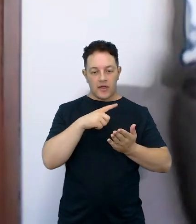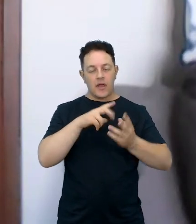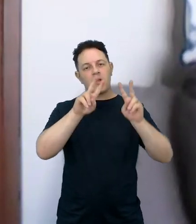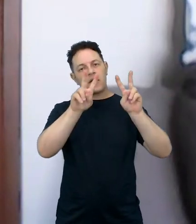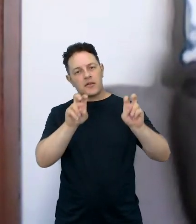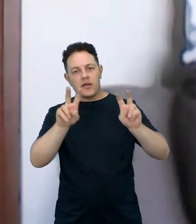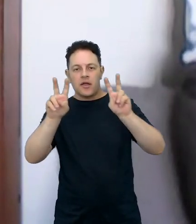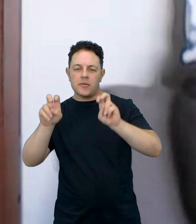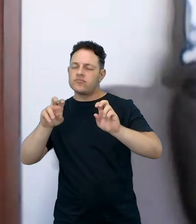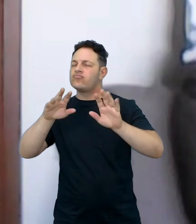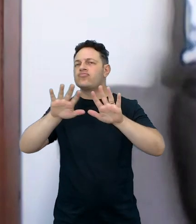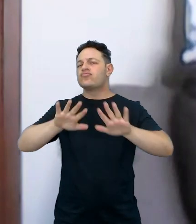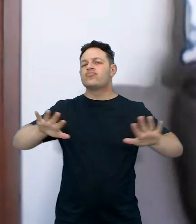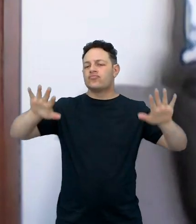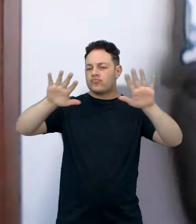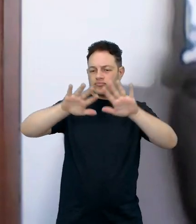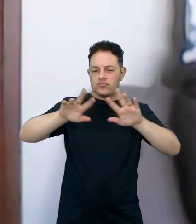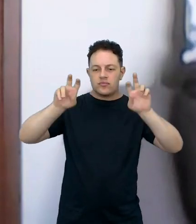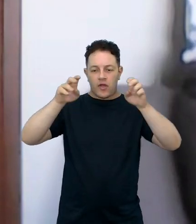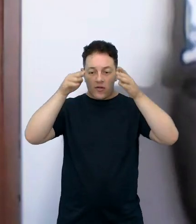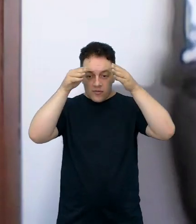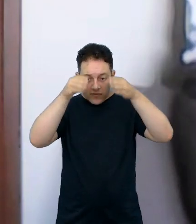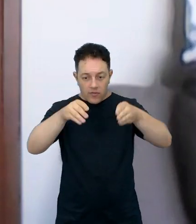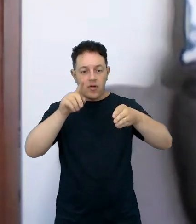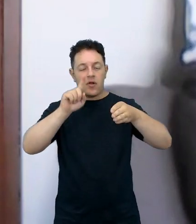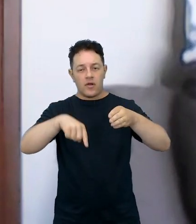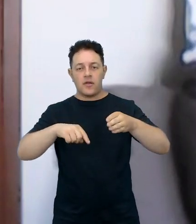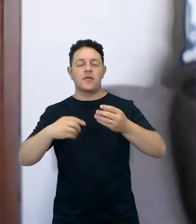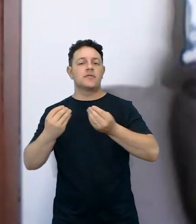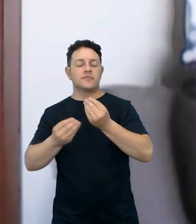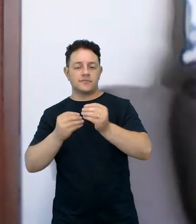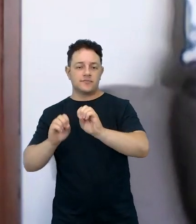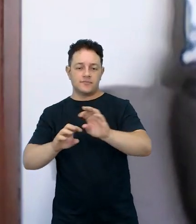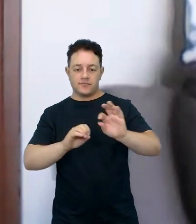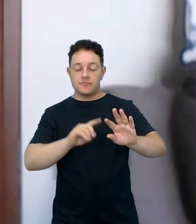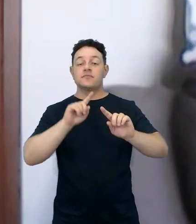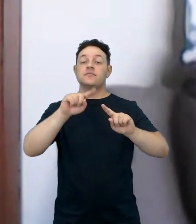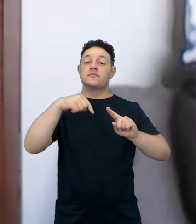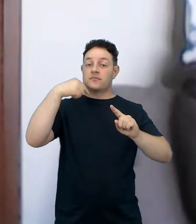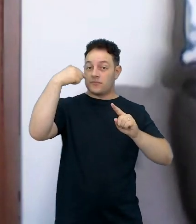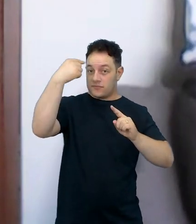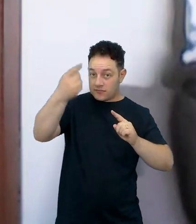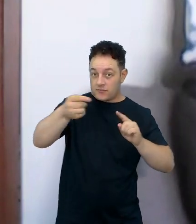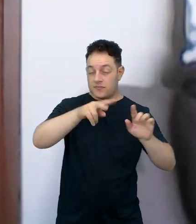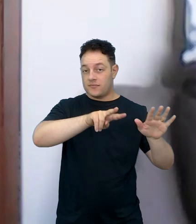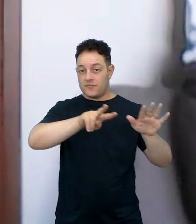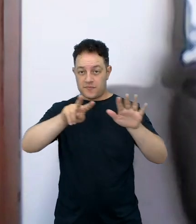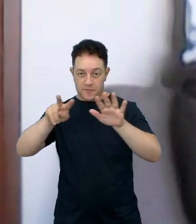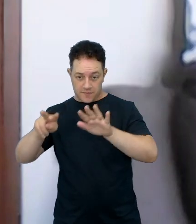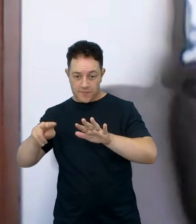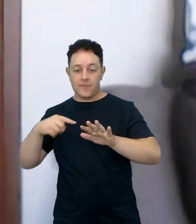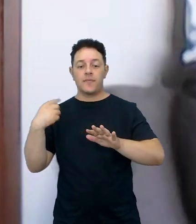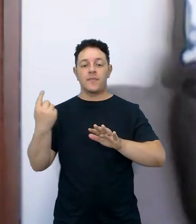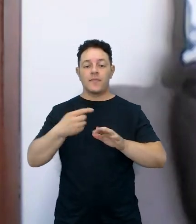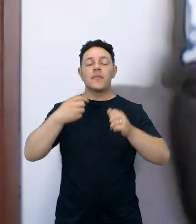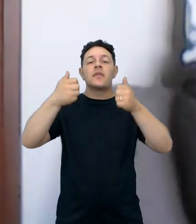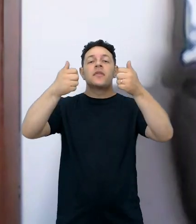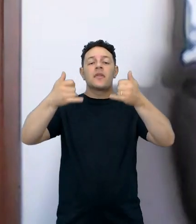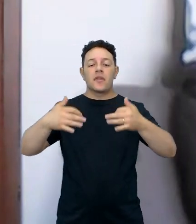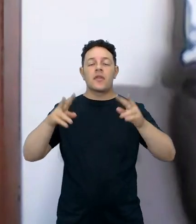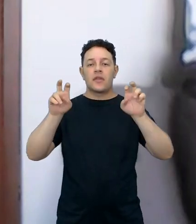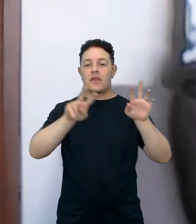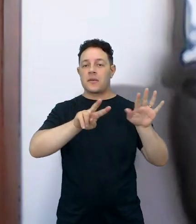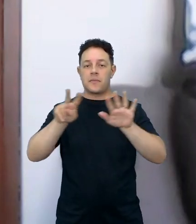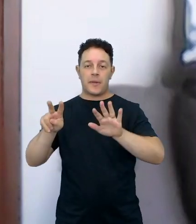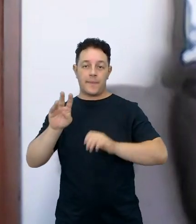mais gerais, focados para uma teoria, e depois, na próxima semana, que a gente chama de semana